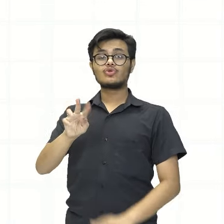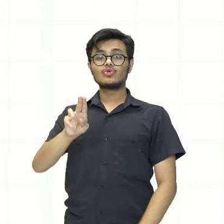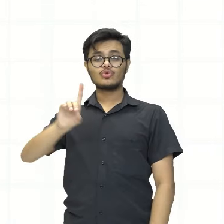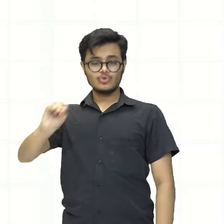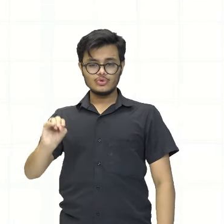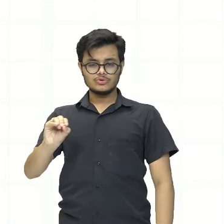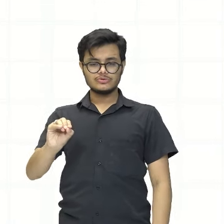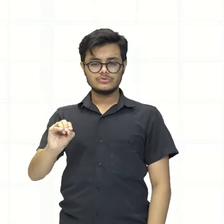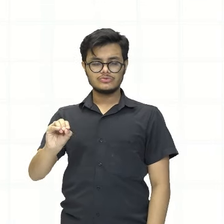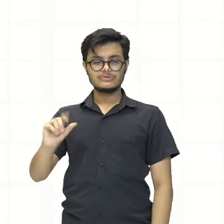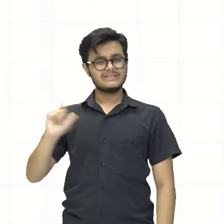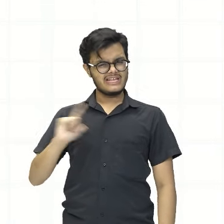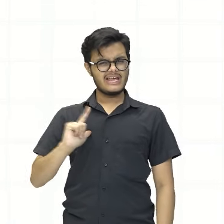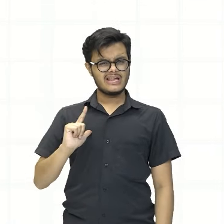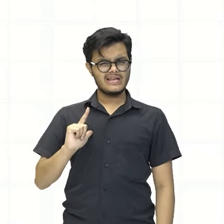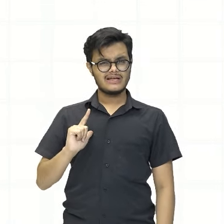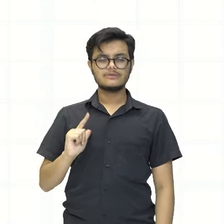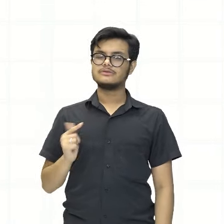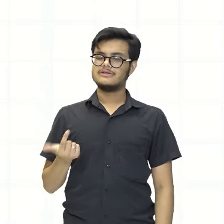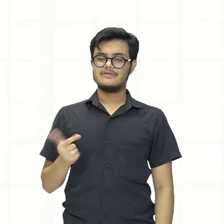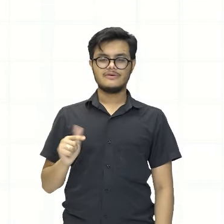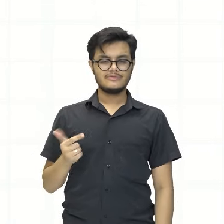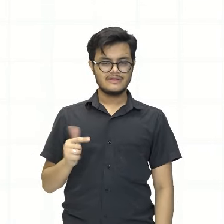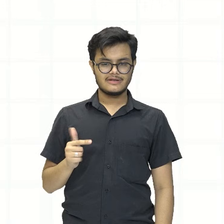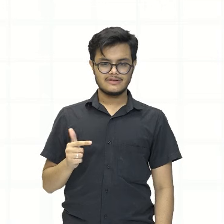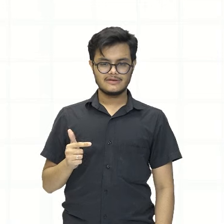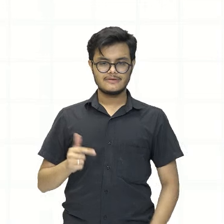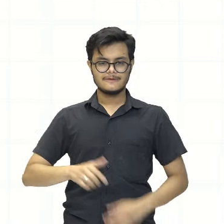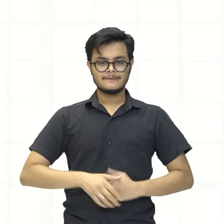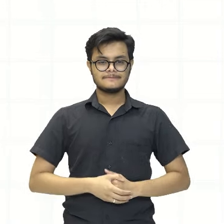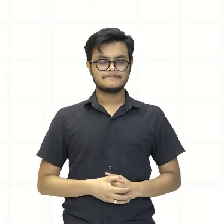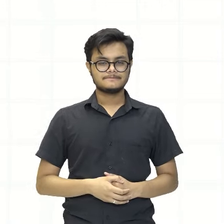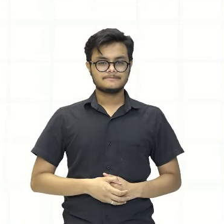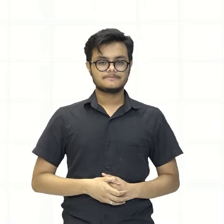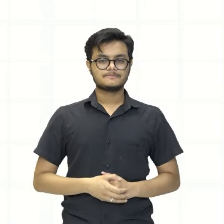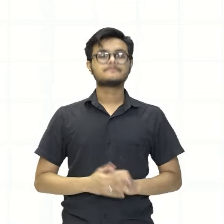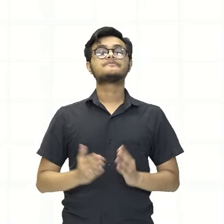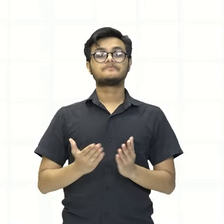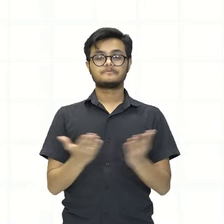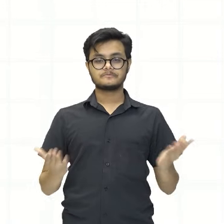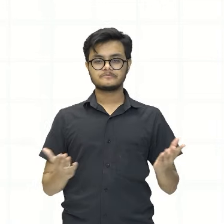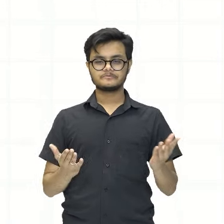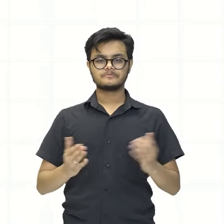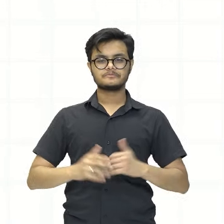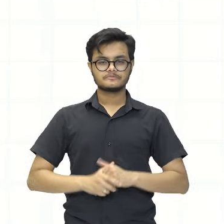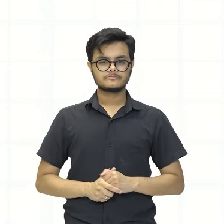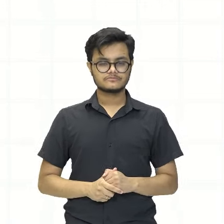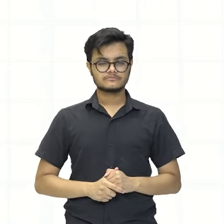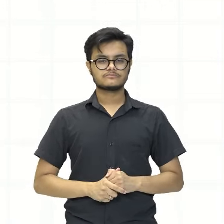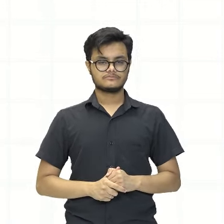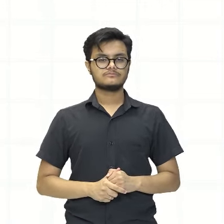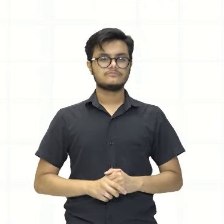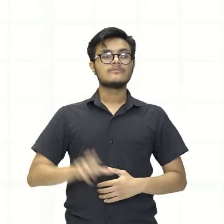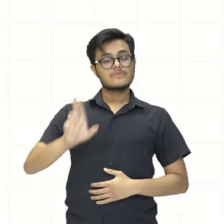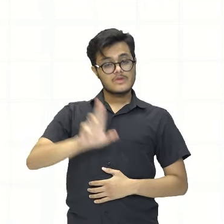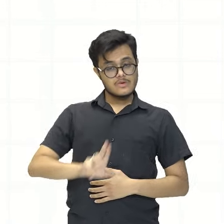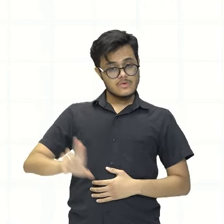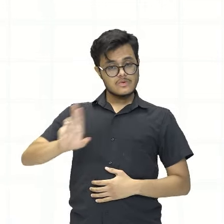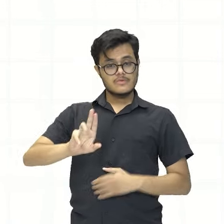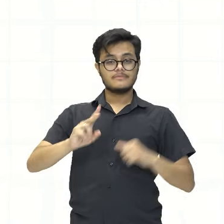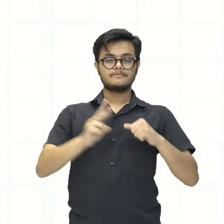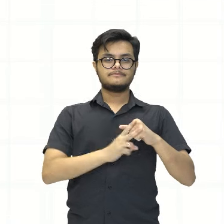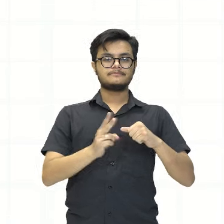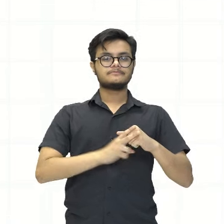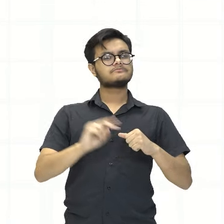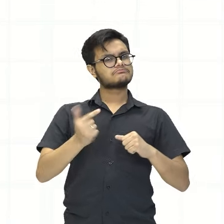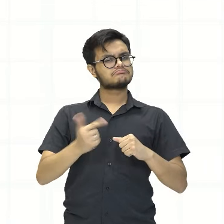nesse complemento não tem então que siga que eu vou utilizar para este meu verbo eu